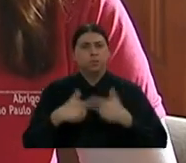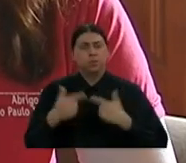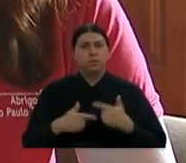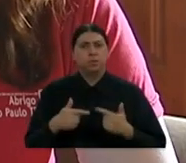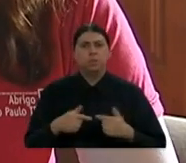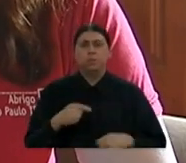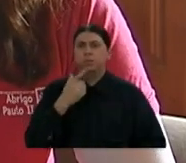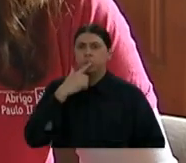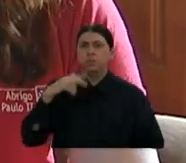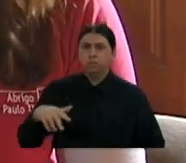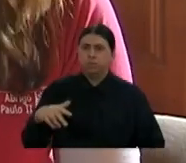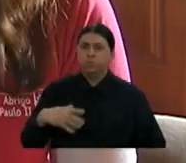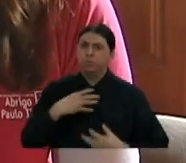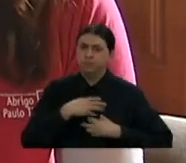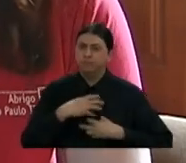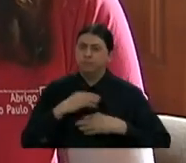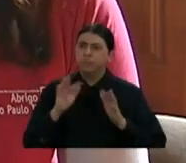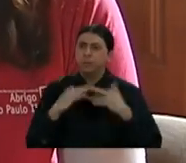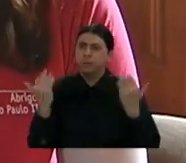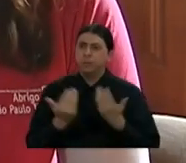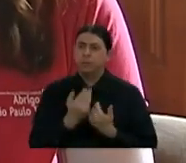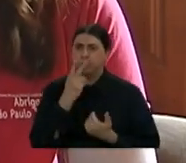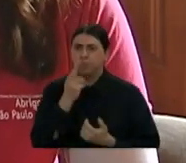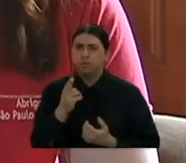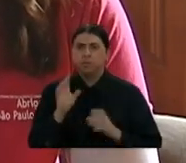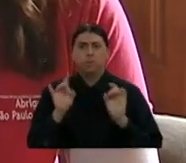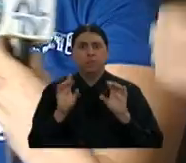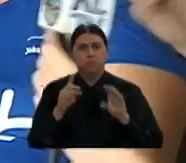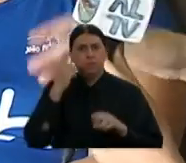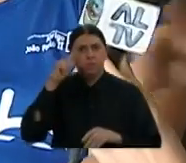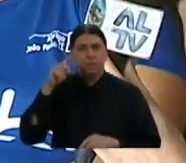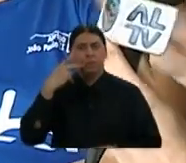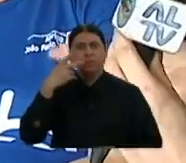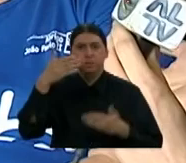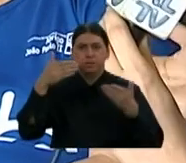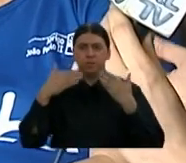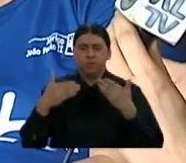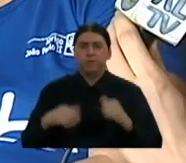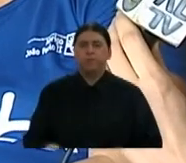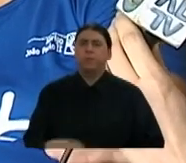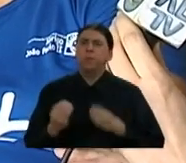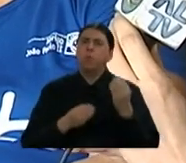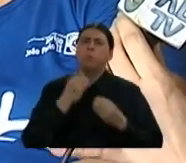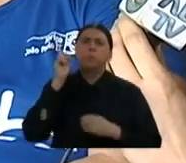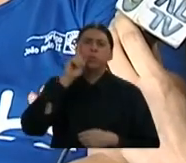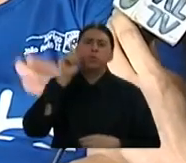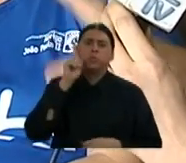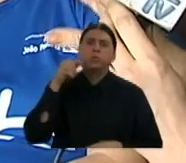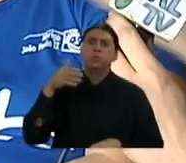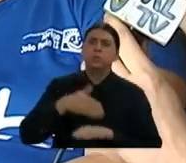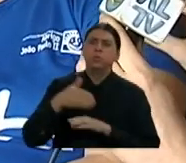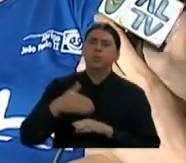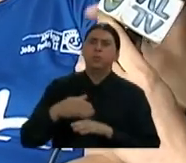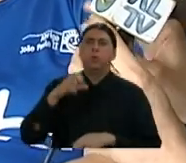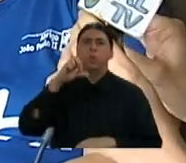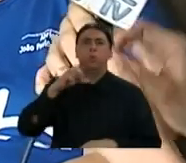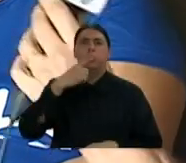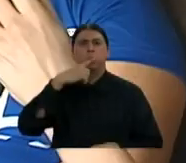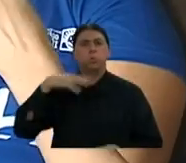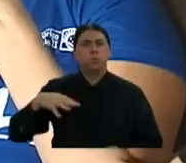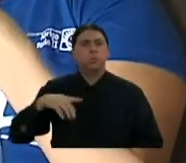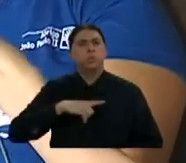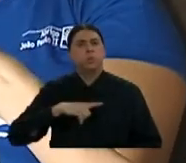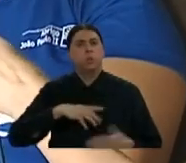crianças acabam se sentindo em família é exatamente a ideia como é a rotina de vocês aqui então com as nove crianças que têm